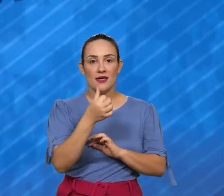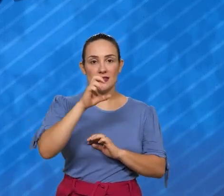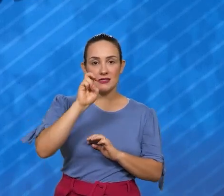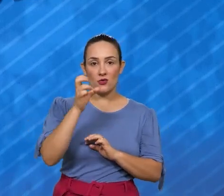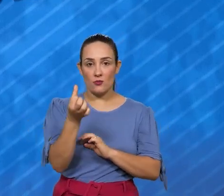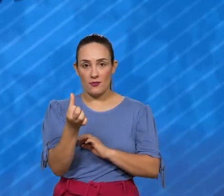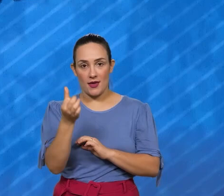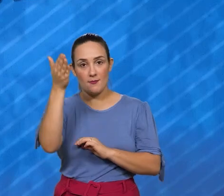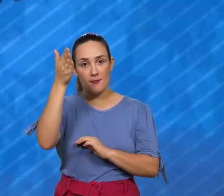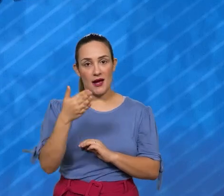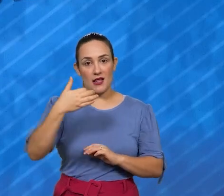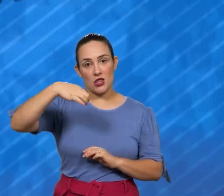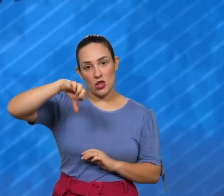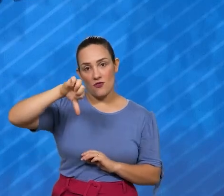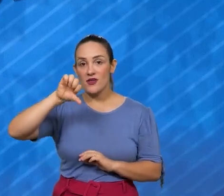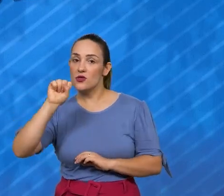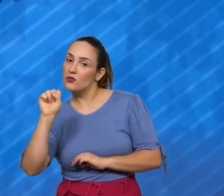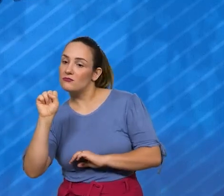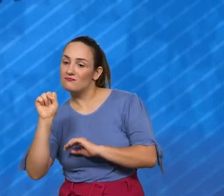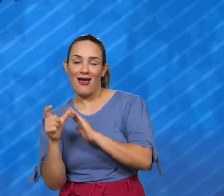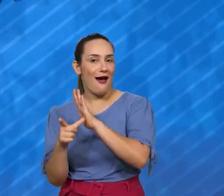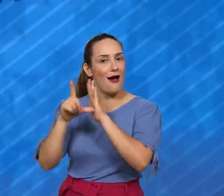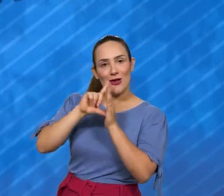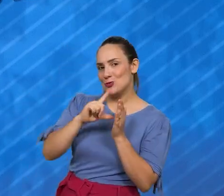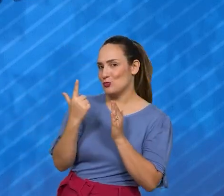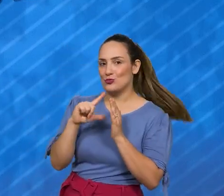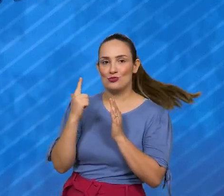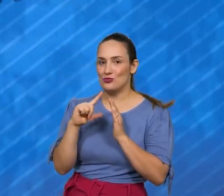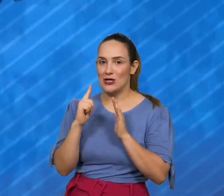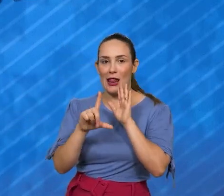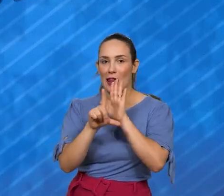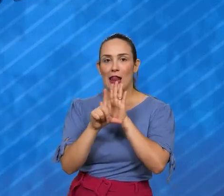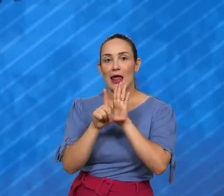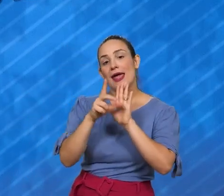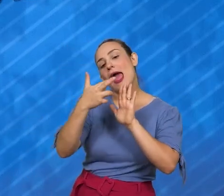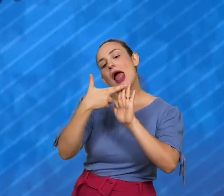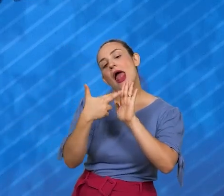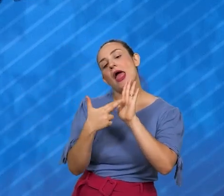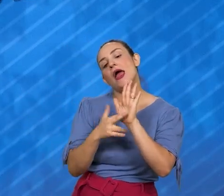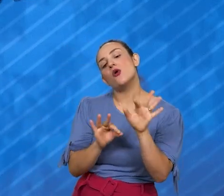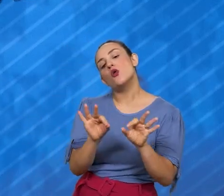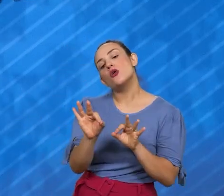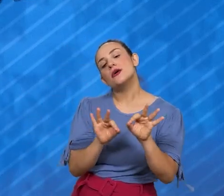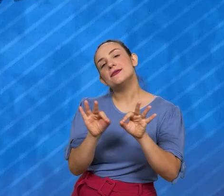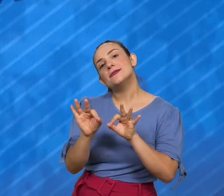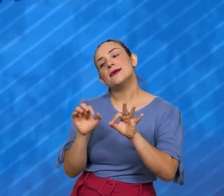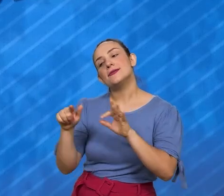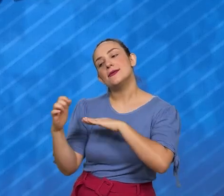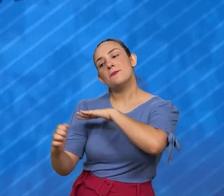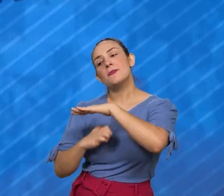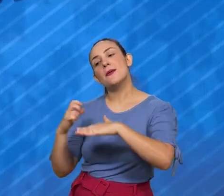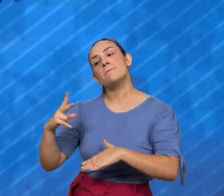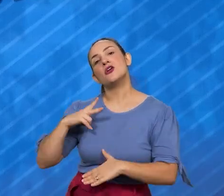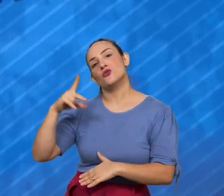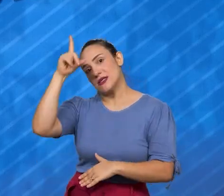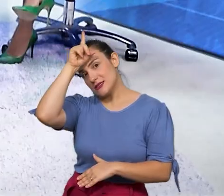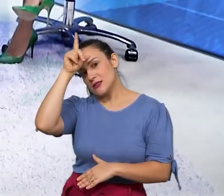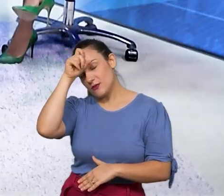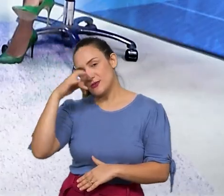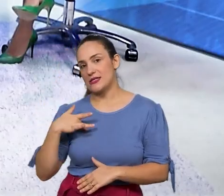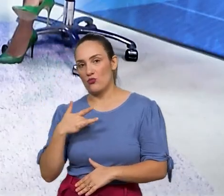Lei 9656 de 98. Antes disso, nós não tínhamos uma lei que organizasse esse